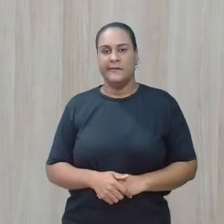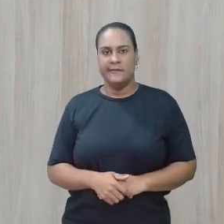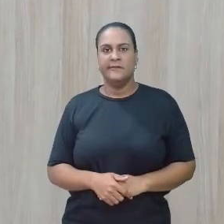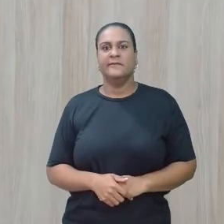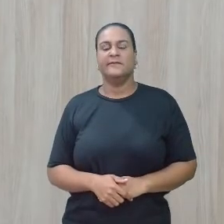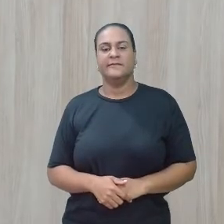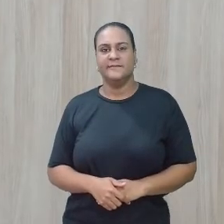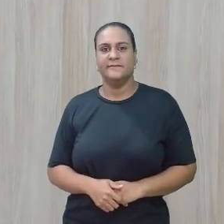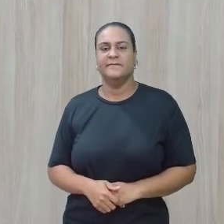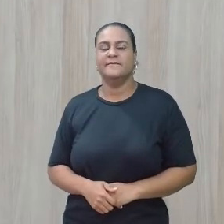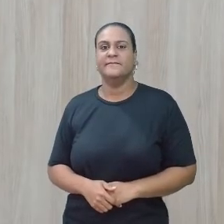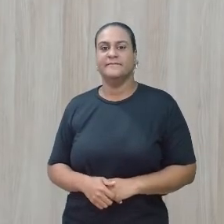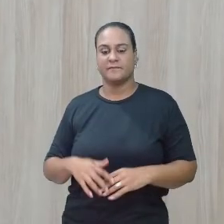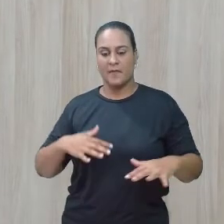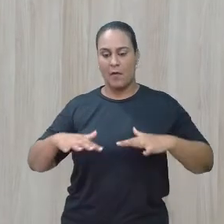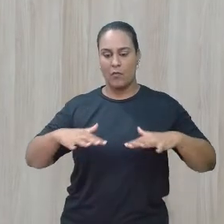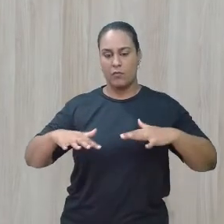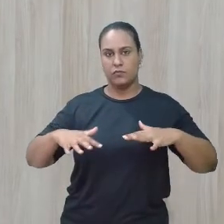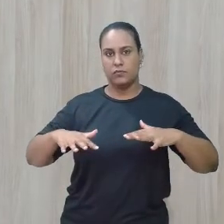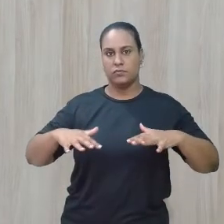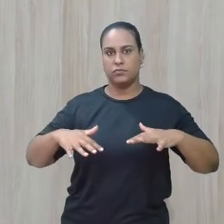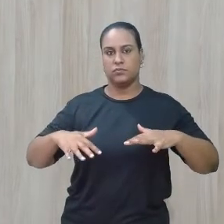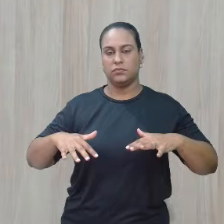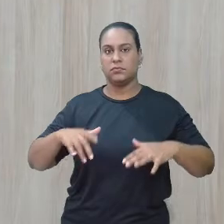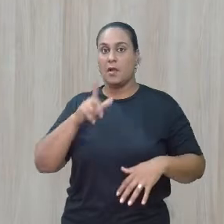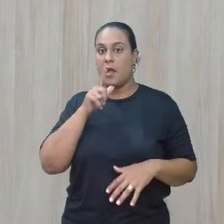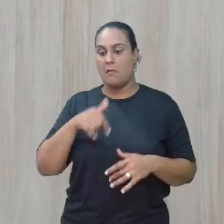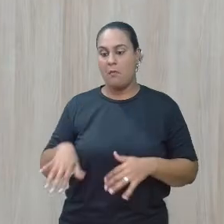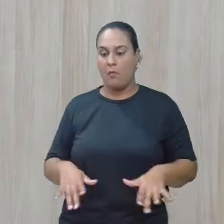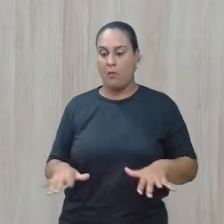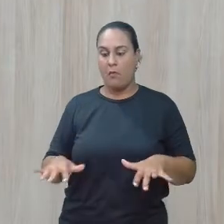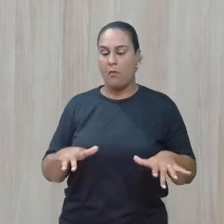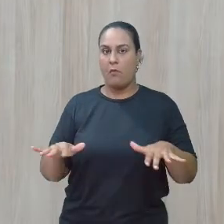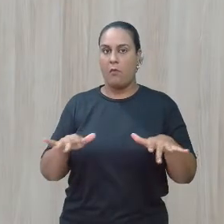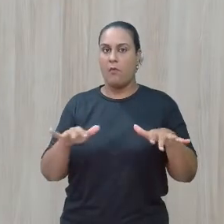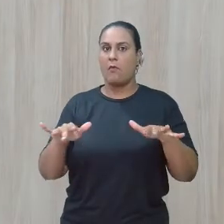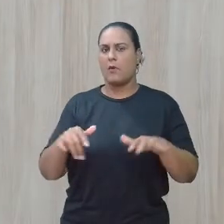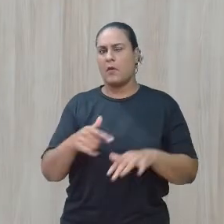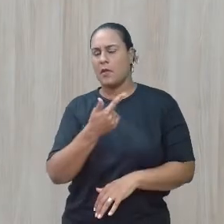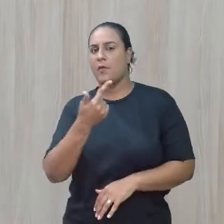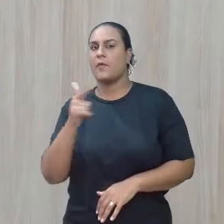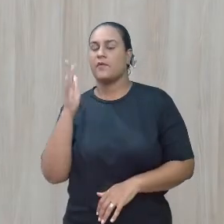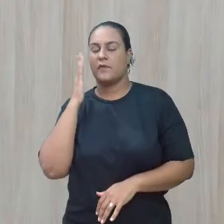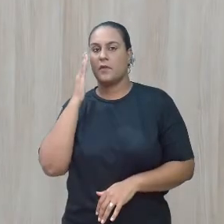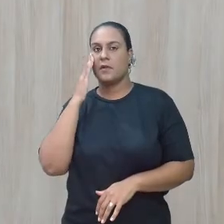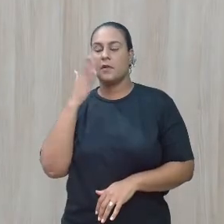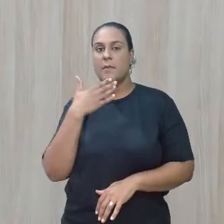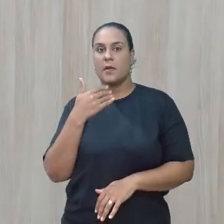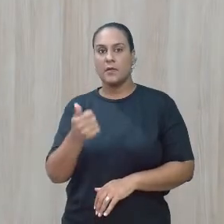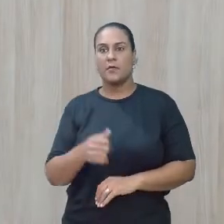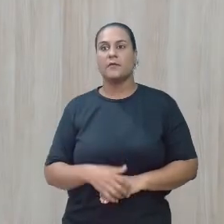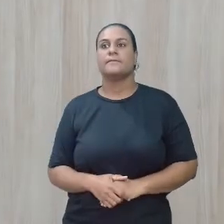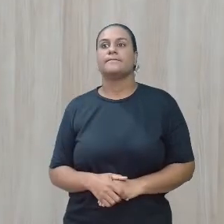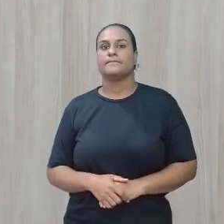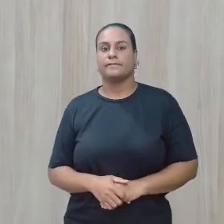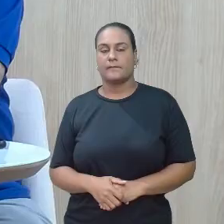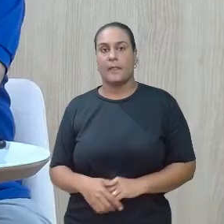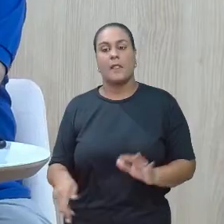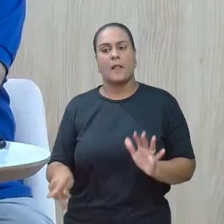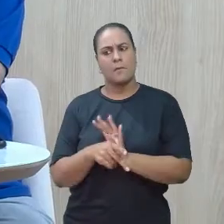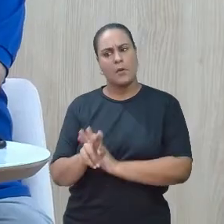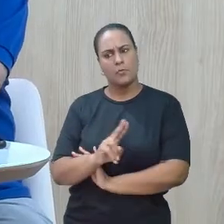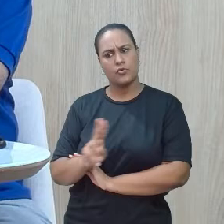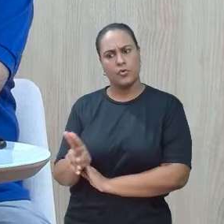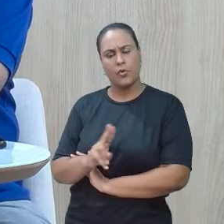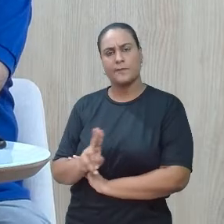de terremotos, maremotos, enfim, entre outros que a gente vai entender melhor na aula. A própria palavra já diz, né, professora Vanessa?